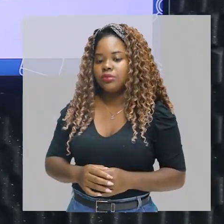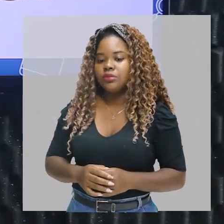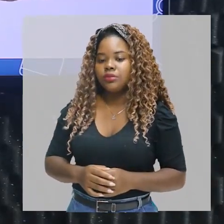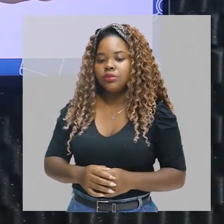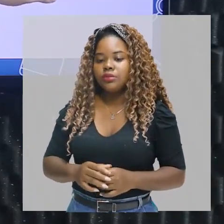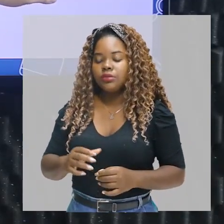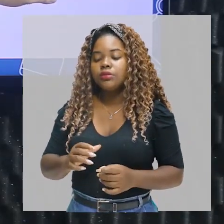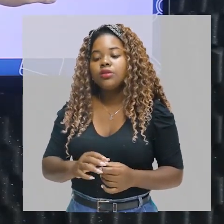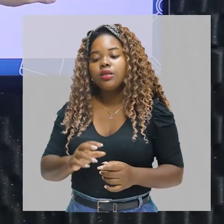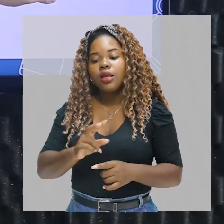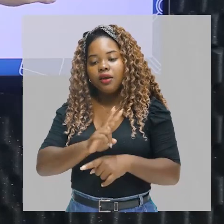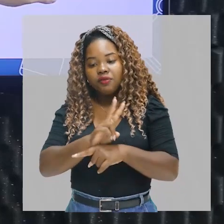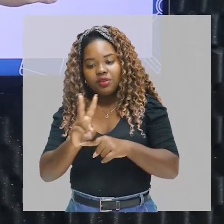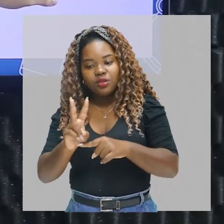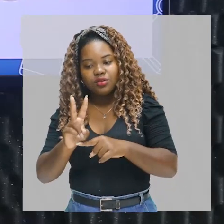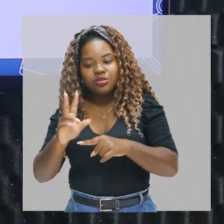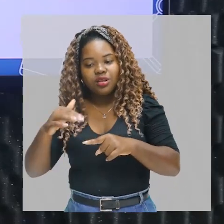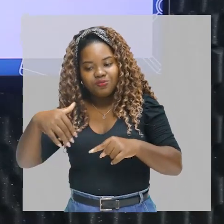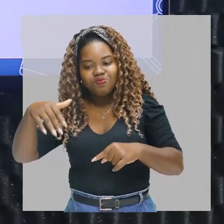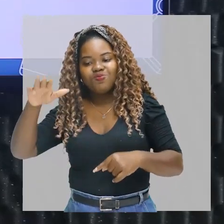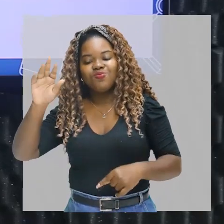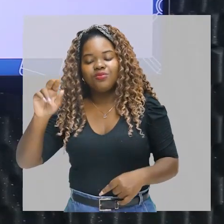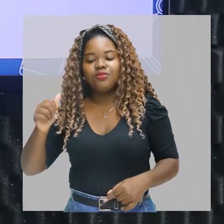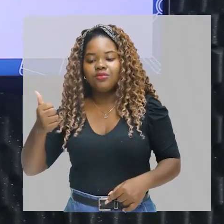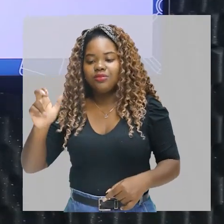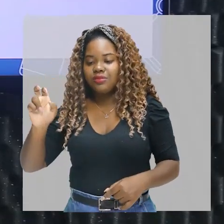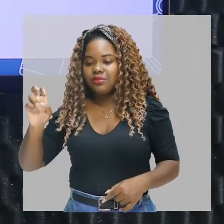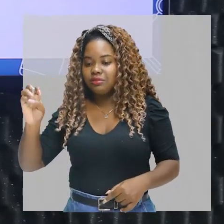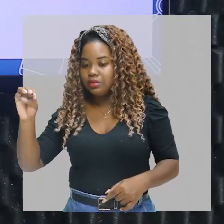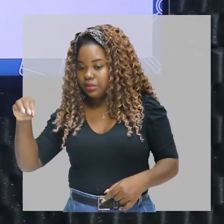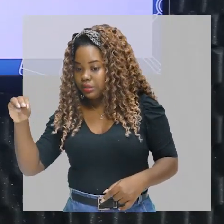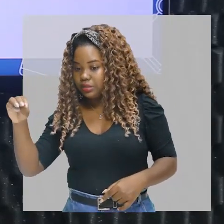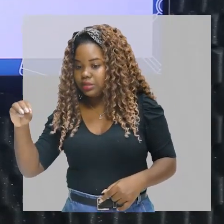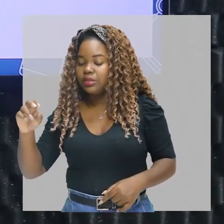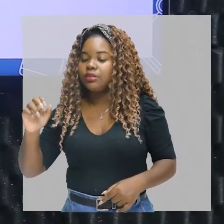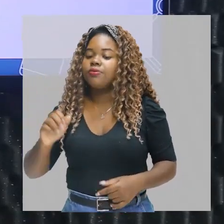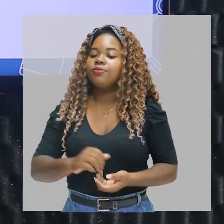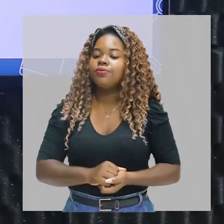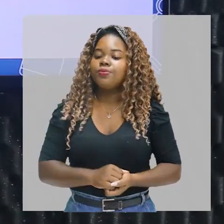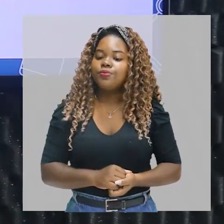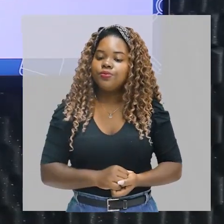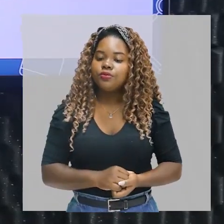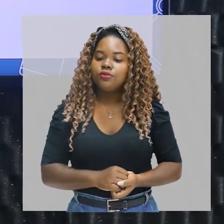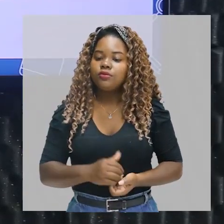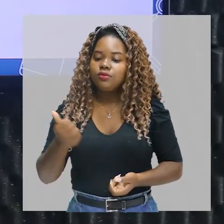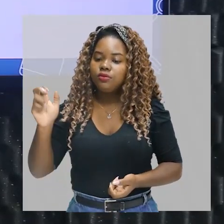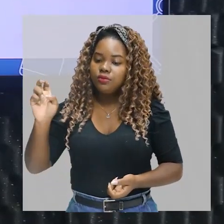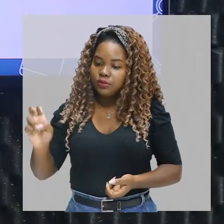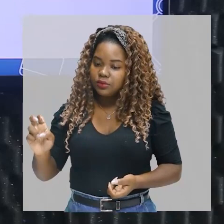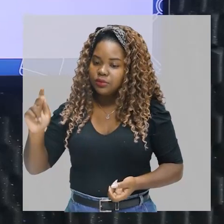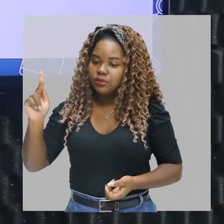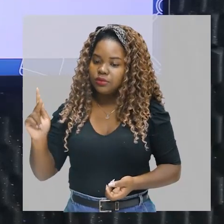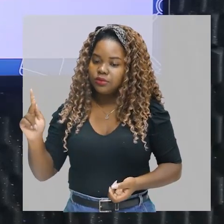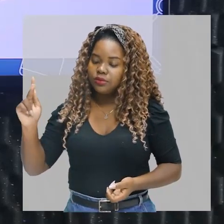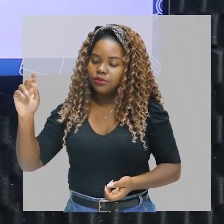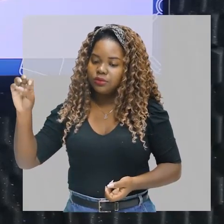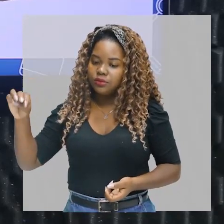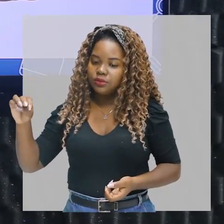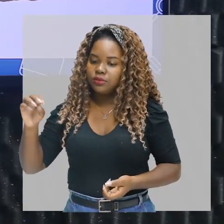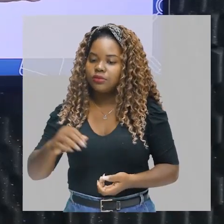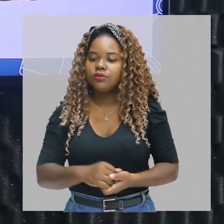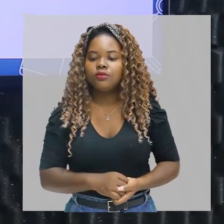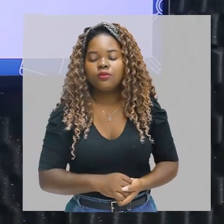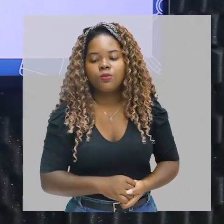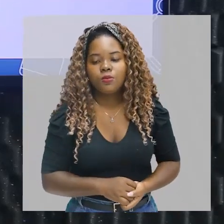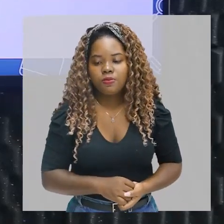a intensidade. Ó. Ela correu 5 km contínuo a 10 e aqui ela correu 4 km,